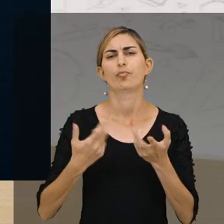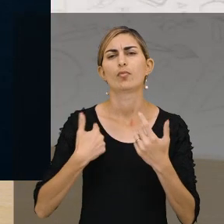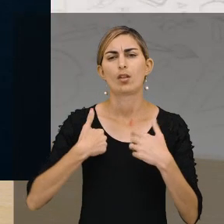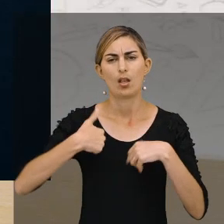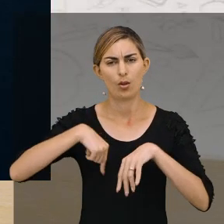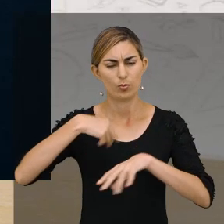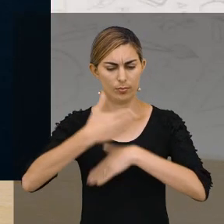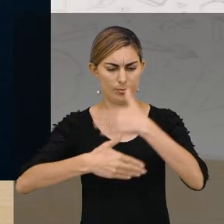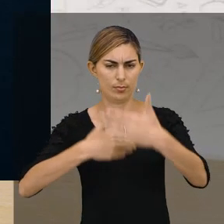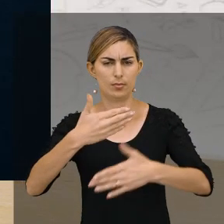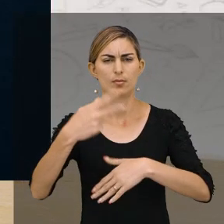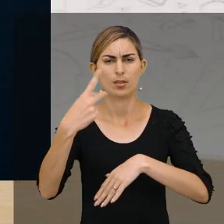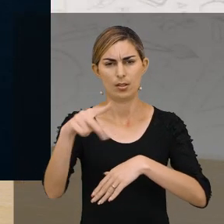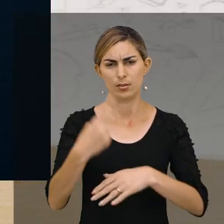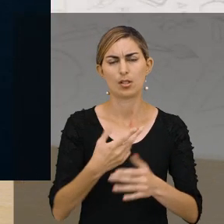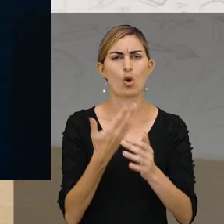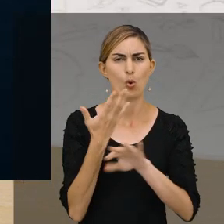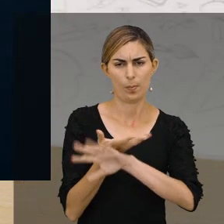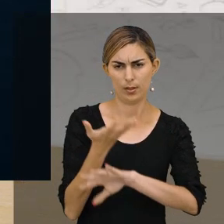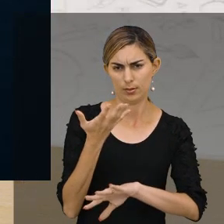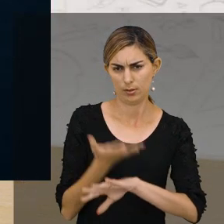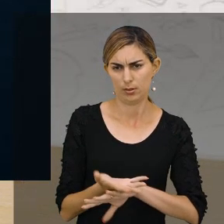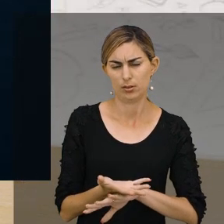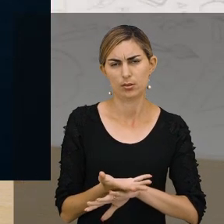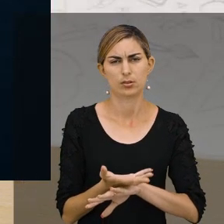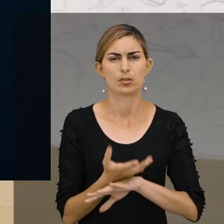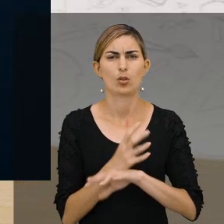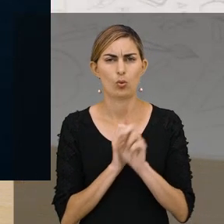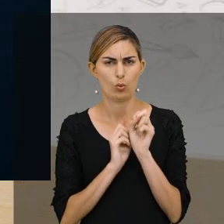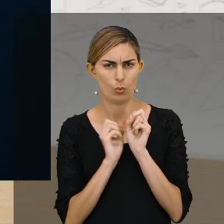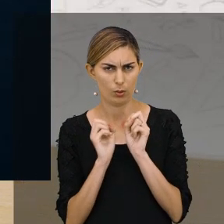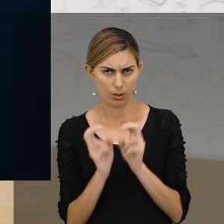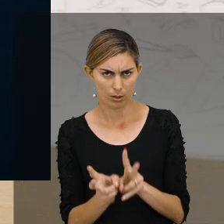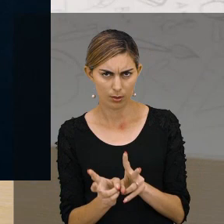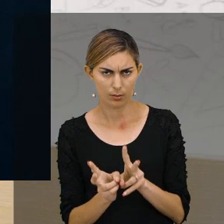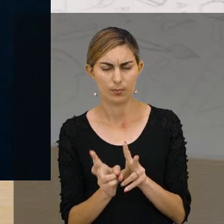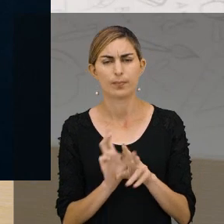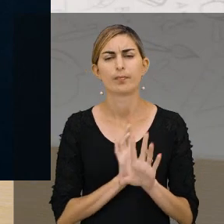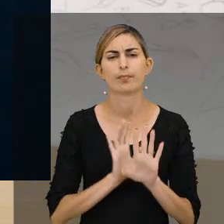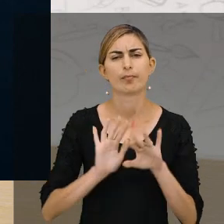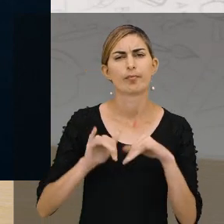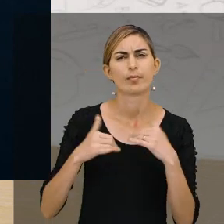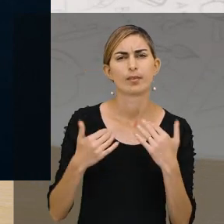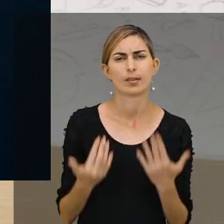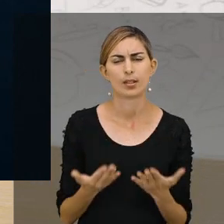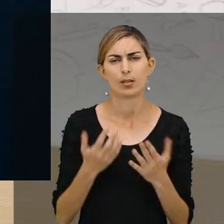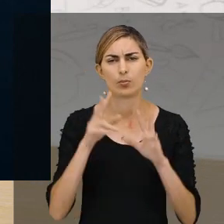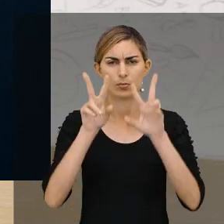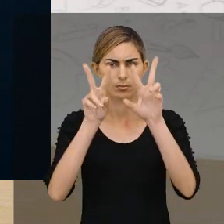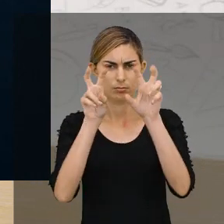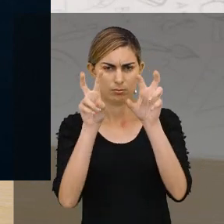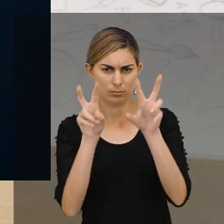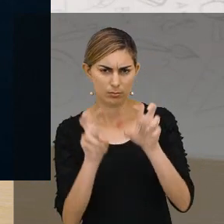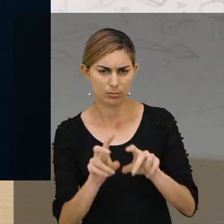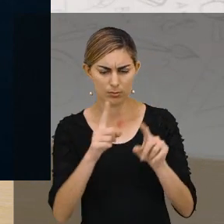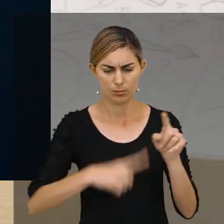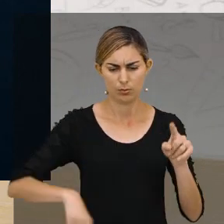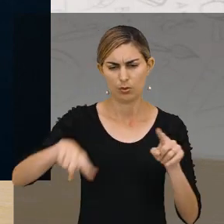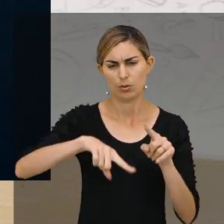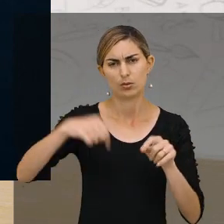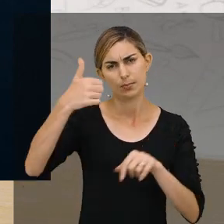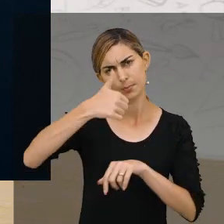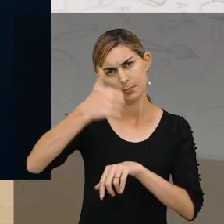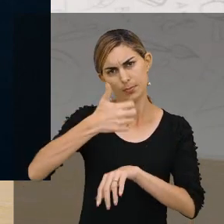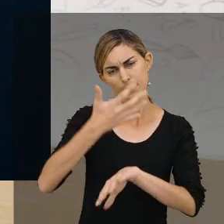conteúdos que eu desenvolvi para esta competência, ok? Então, o tema da